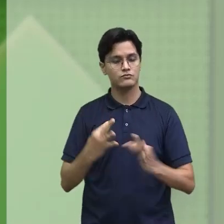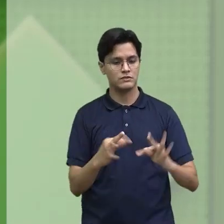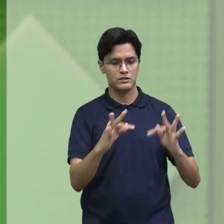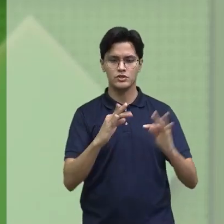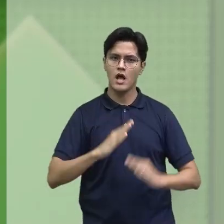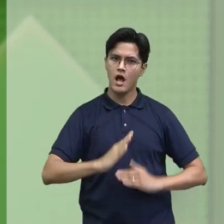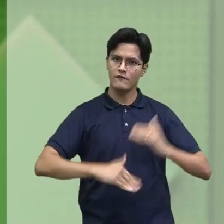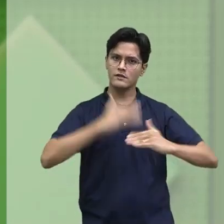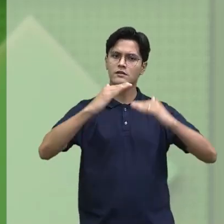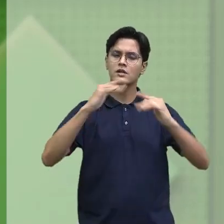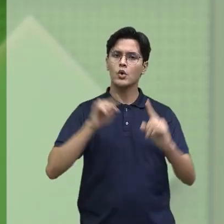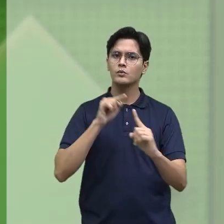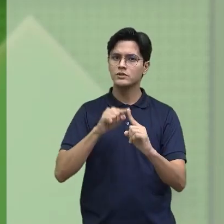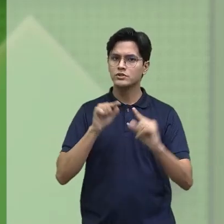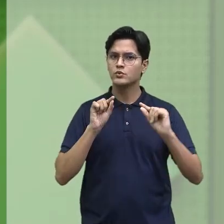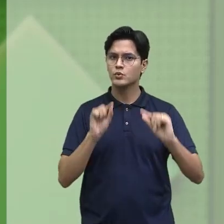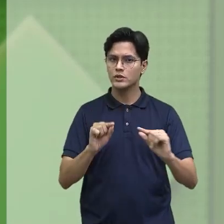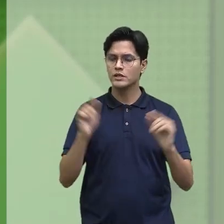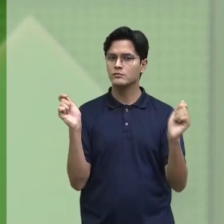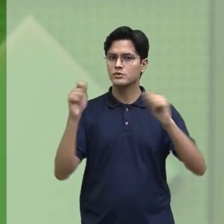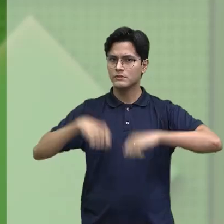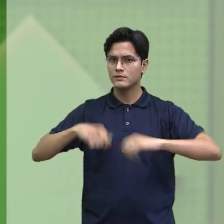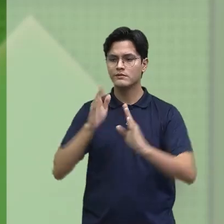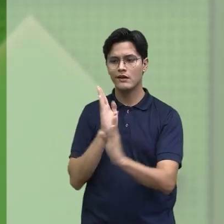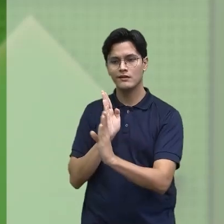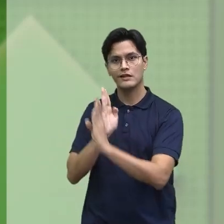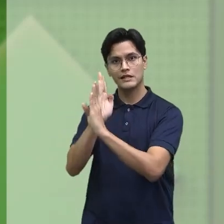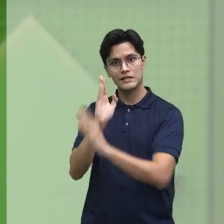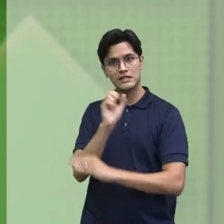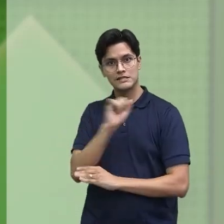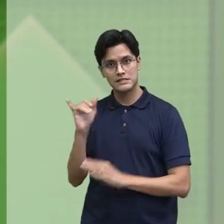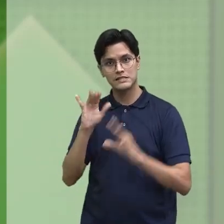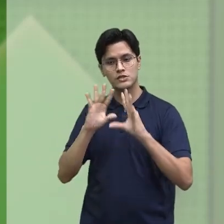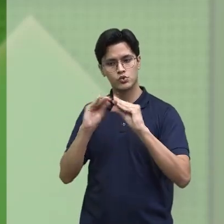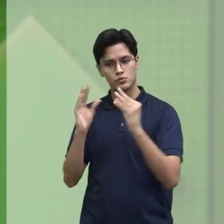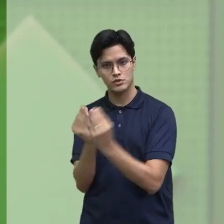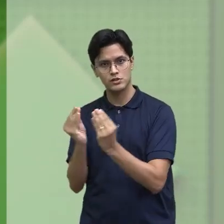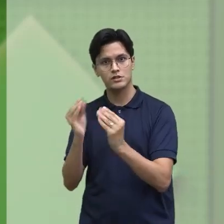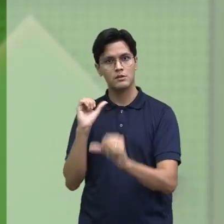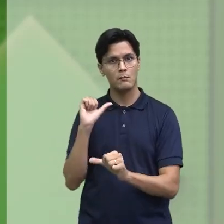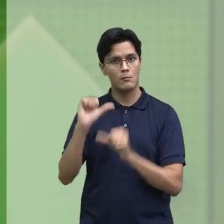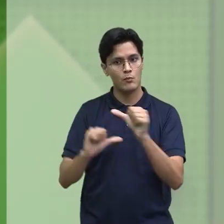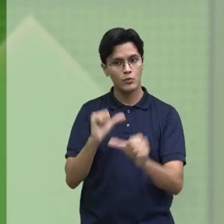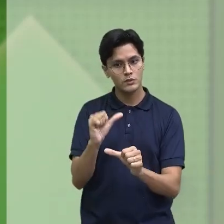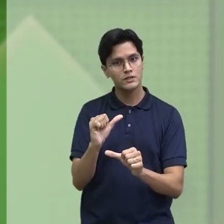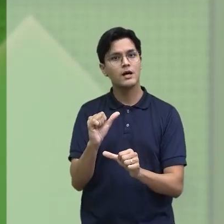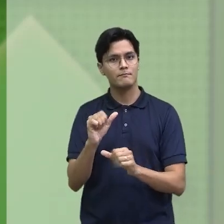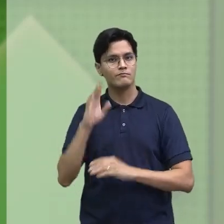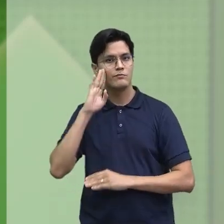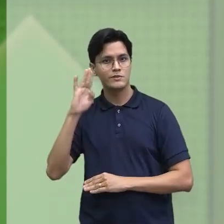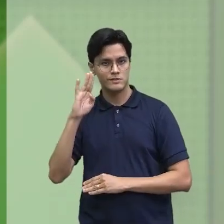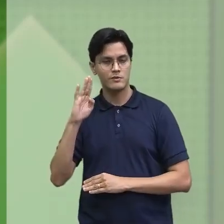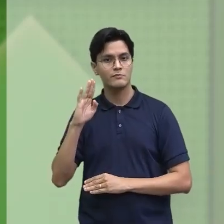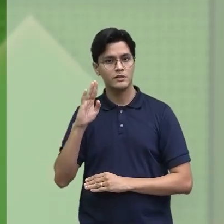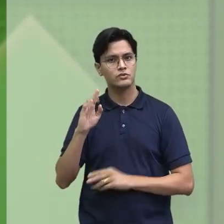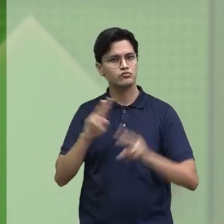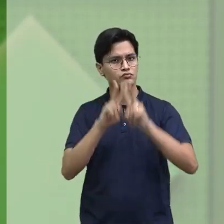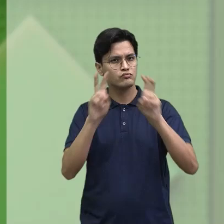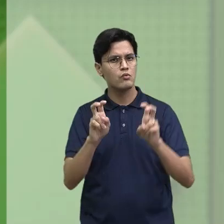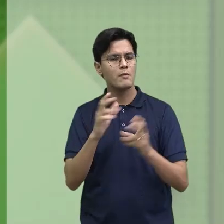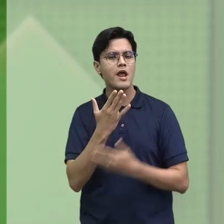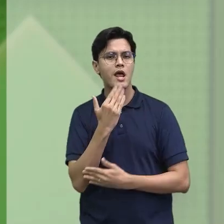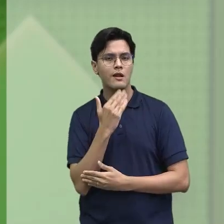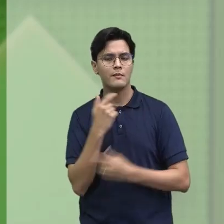servir mesmo e detectar, né, quando as substâncias estão adulteradas, e principalmente se tratando de alimentos, né, pessoal, a gente precisa